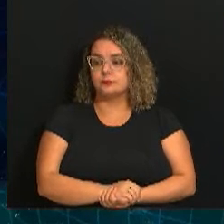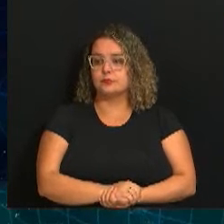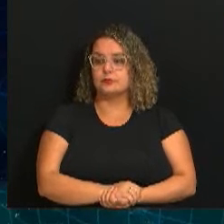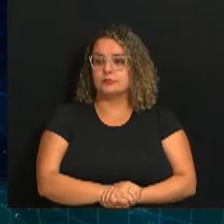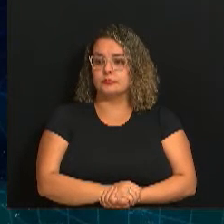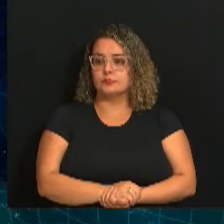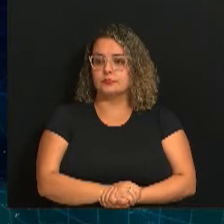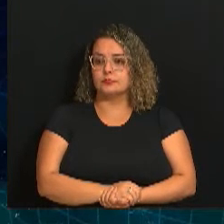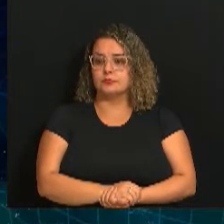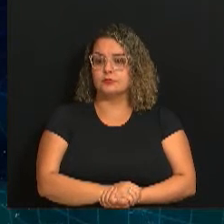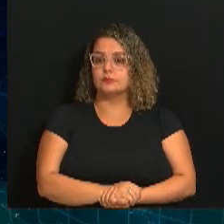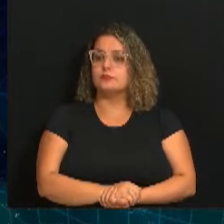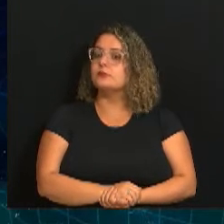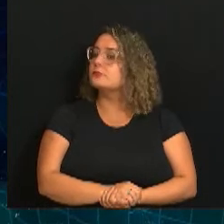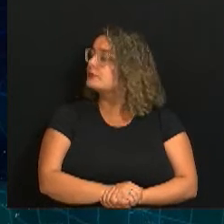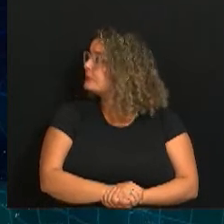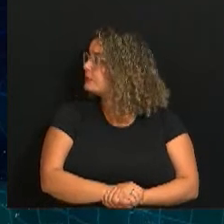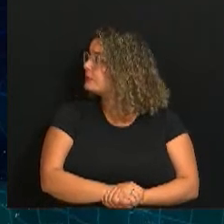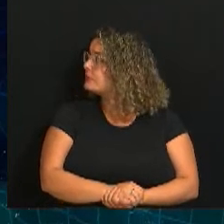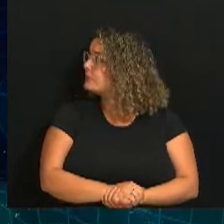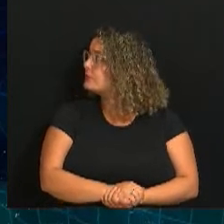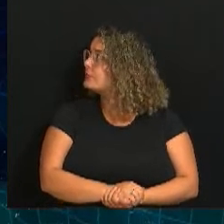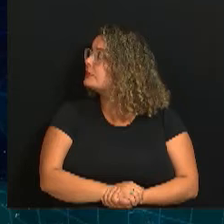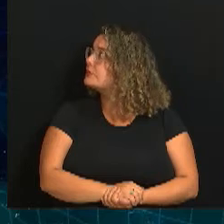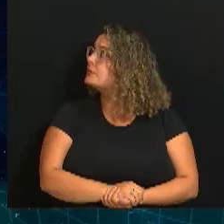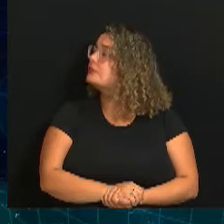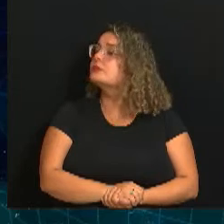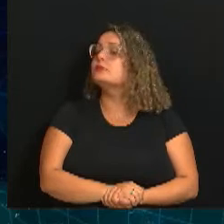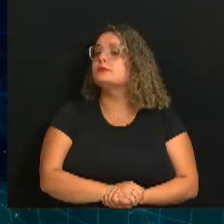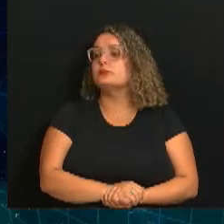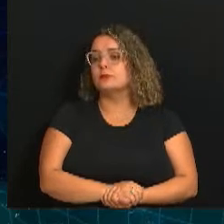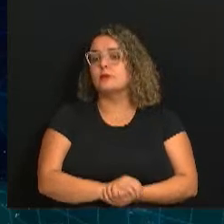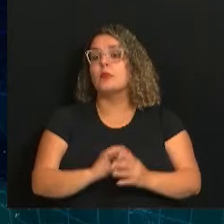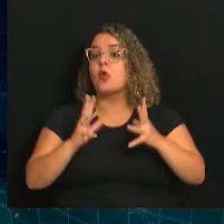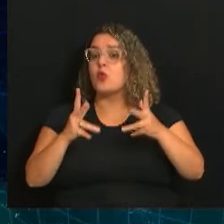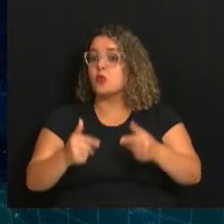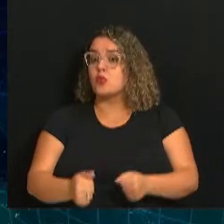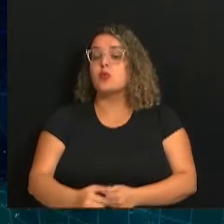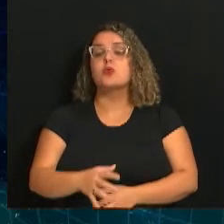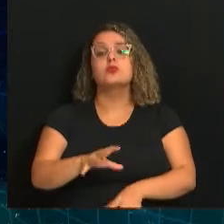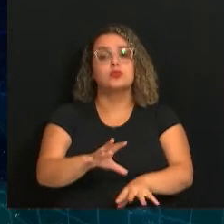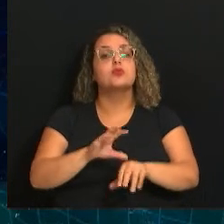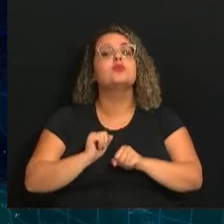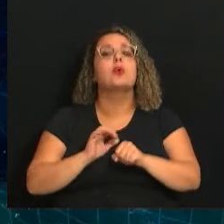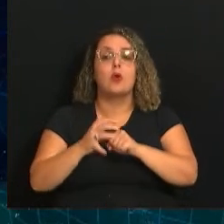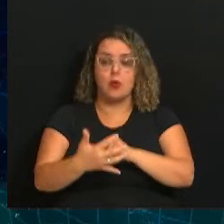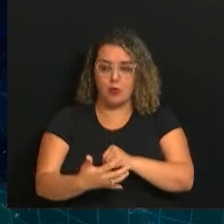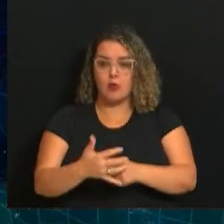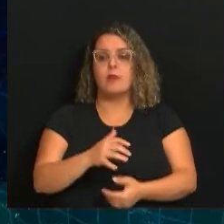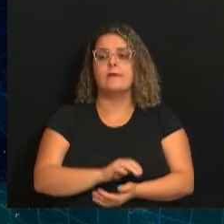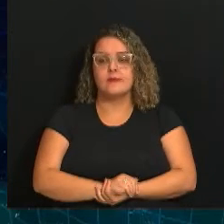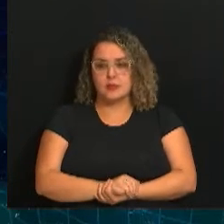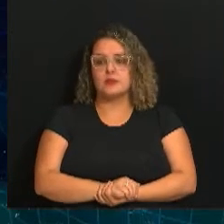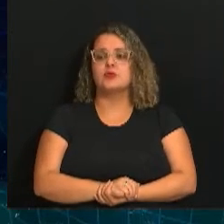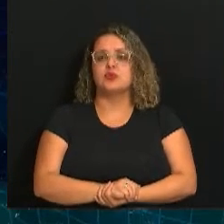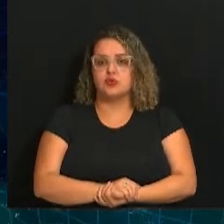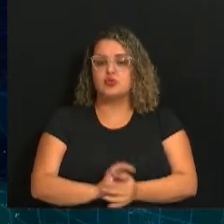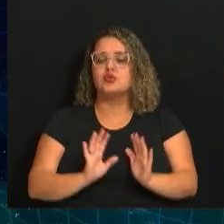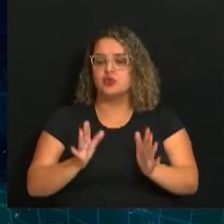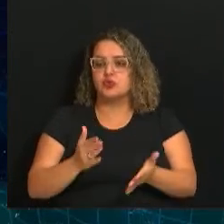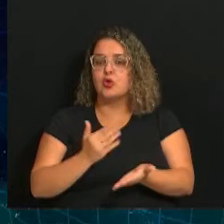2.927 casos a mais registrados na cidade de Campinas, mas não, esses casos, Gabriel, não são nas últimas 24